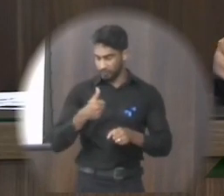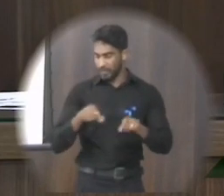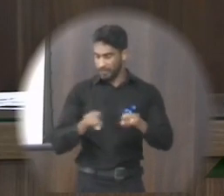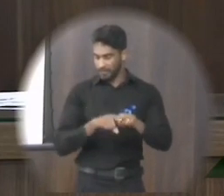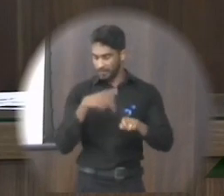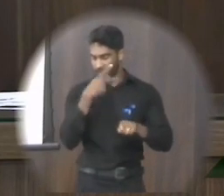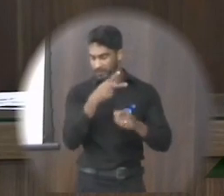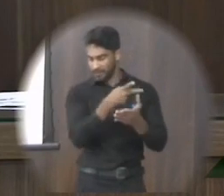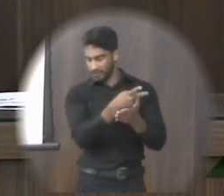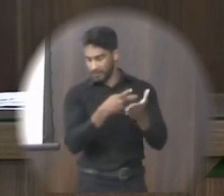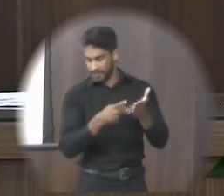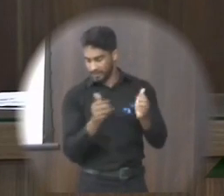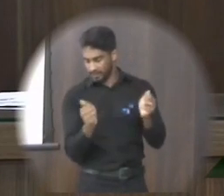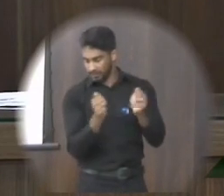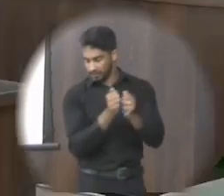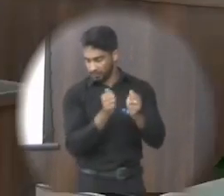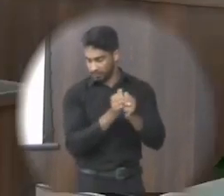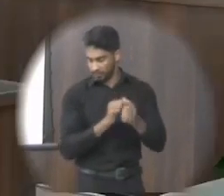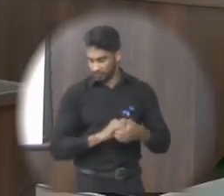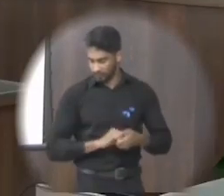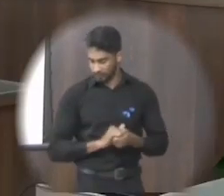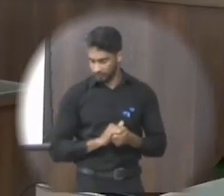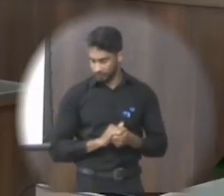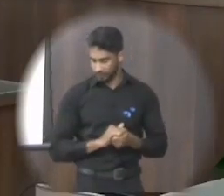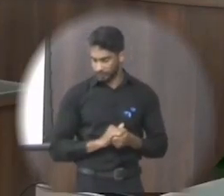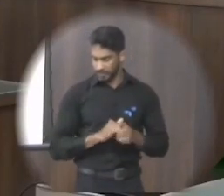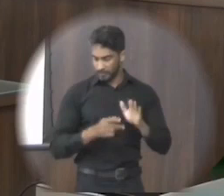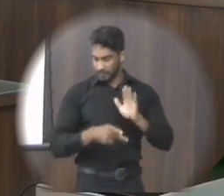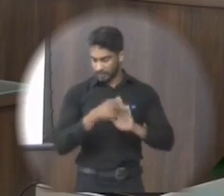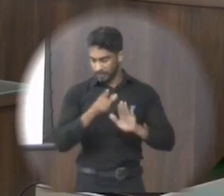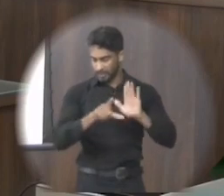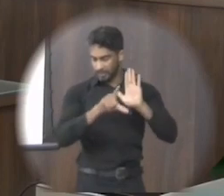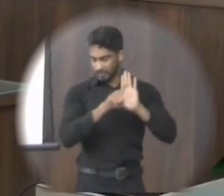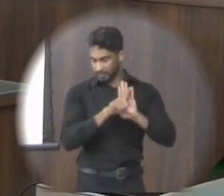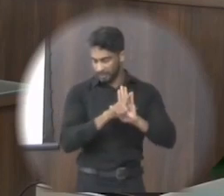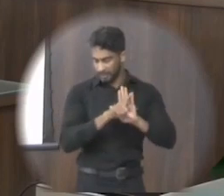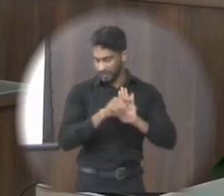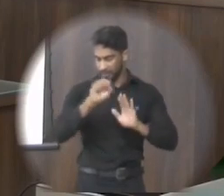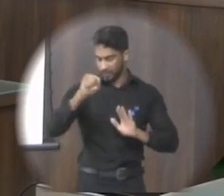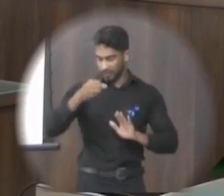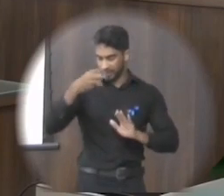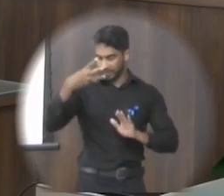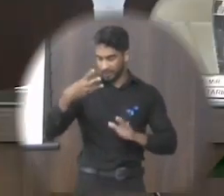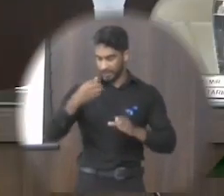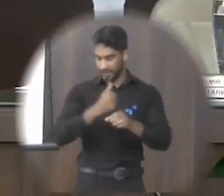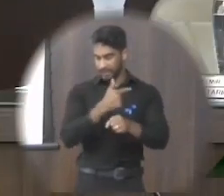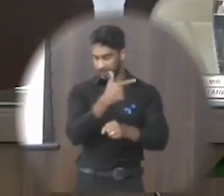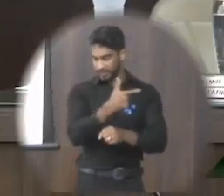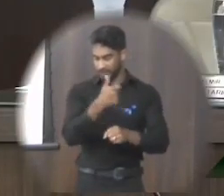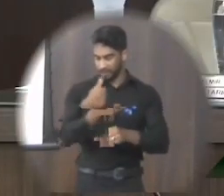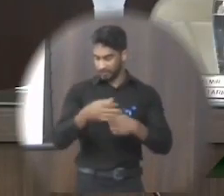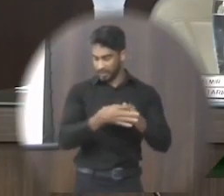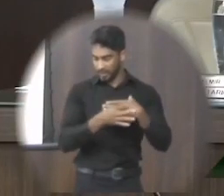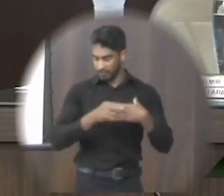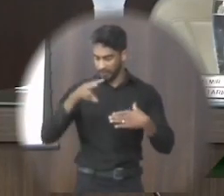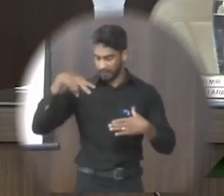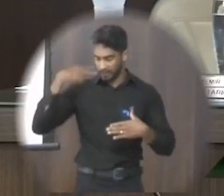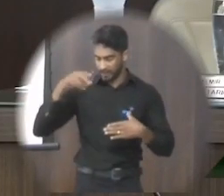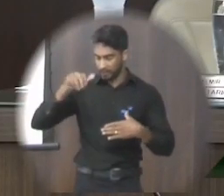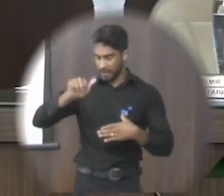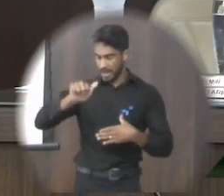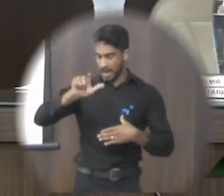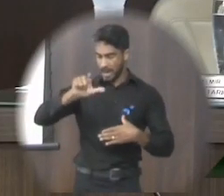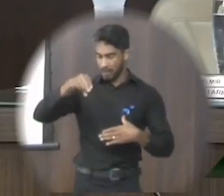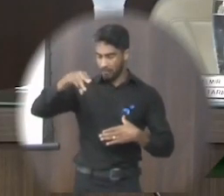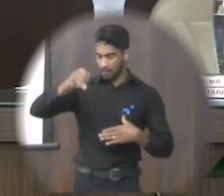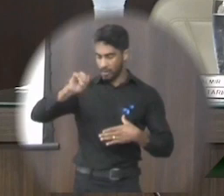como dos pareceres que o acompanham. Projeto de lei 083/2021. Autoria, vereador Almídia